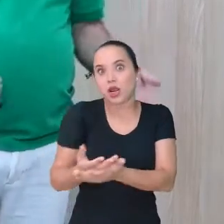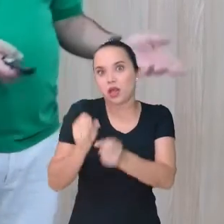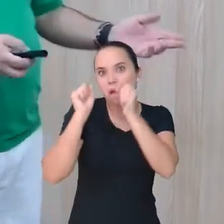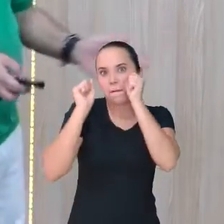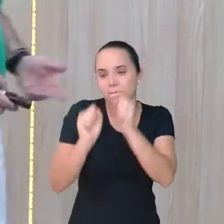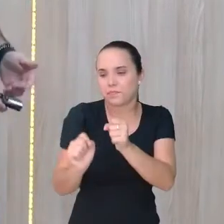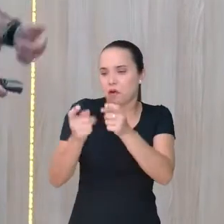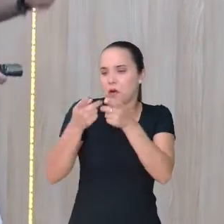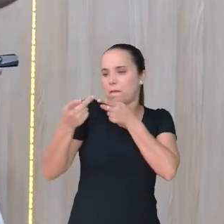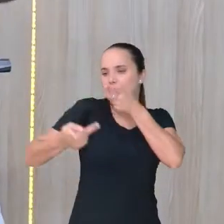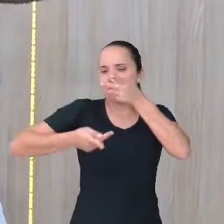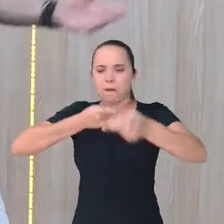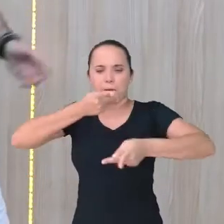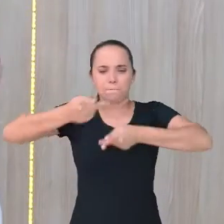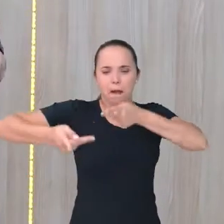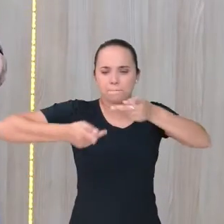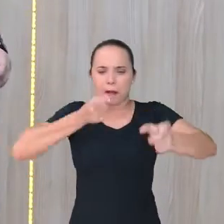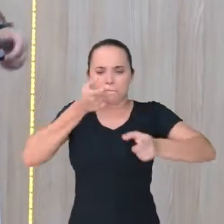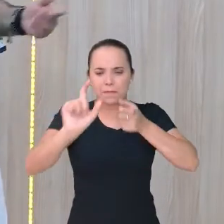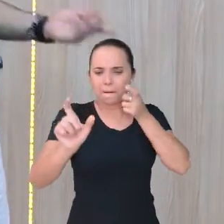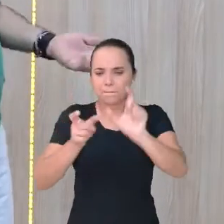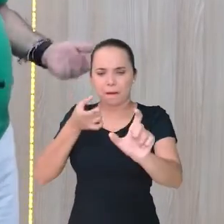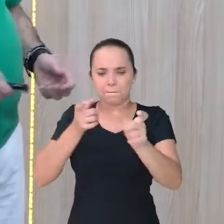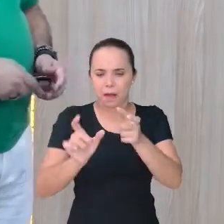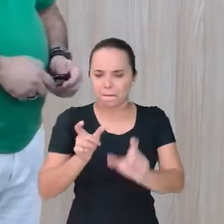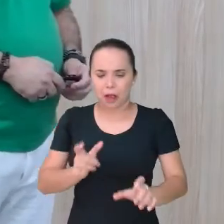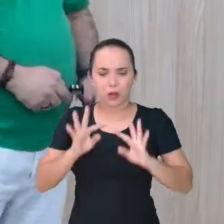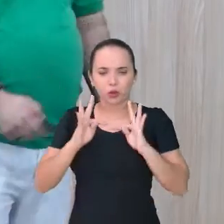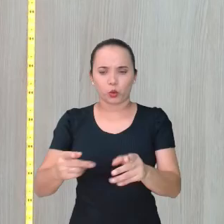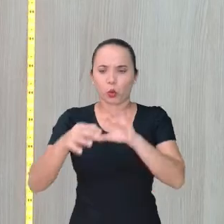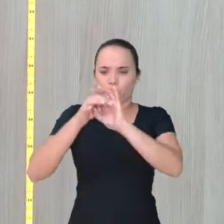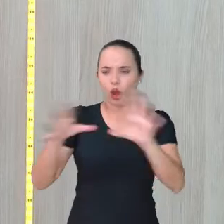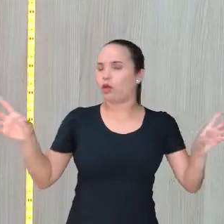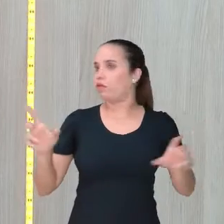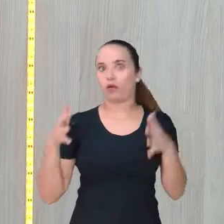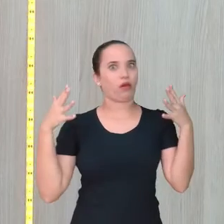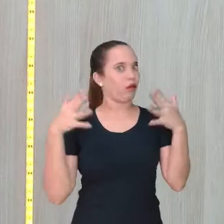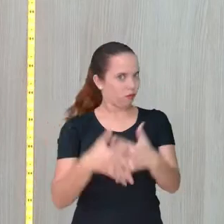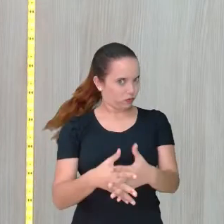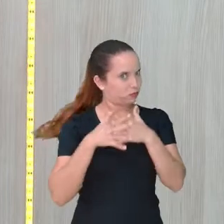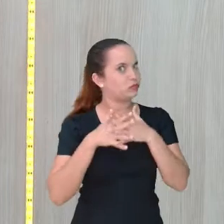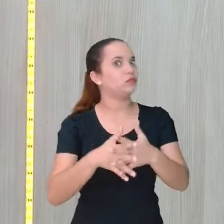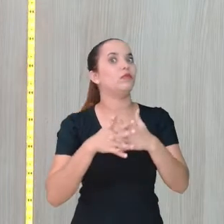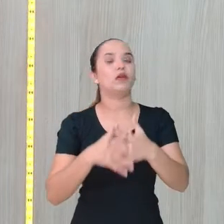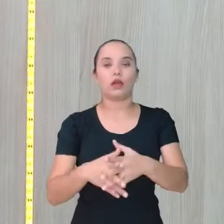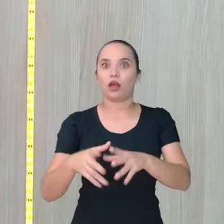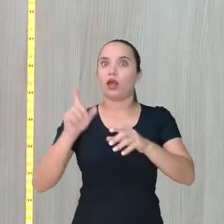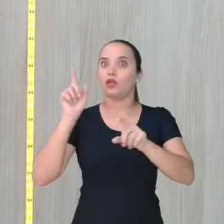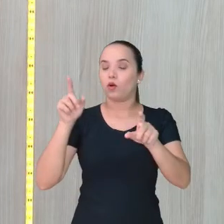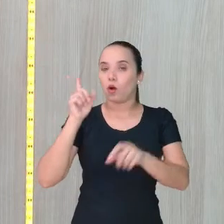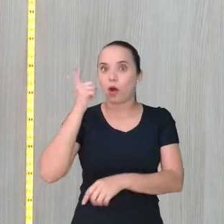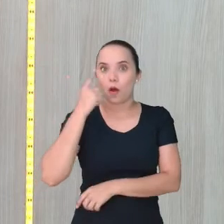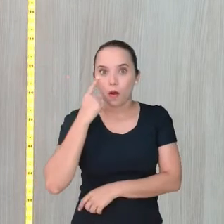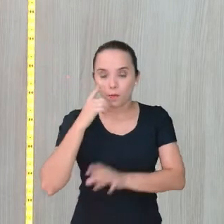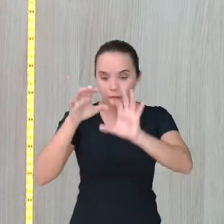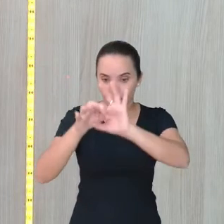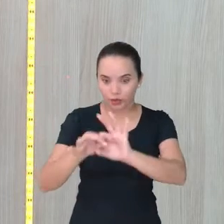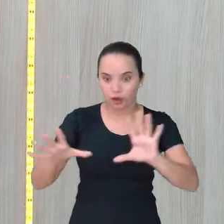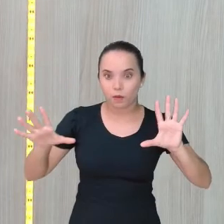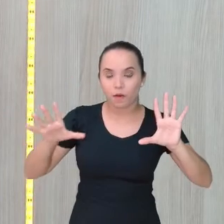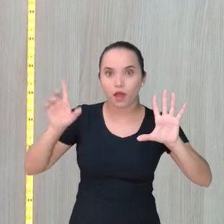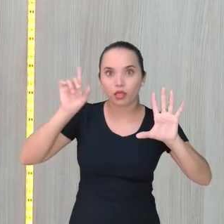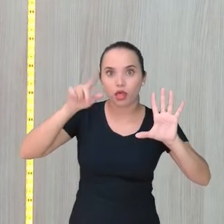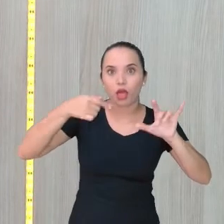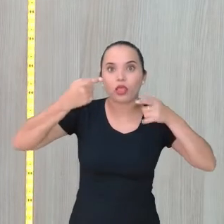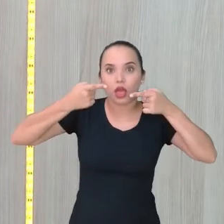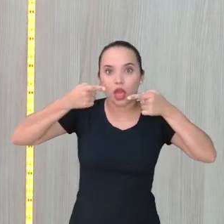né, professora Vanessa? E isso é meio complicado, né? É complicado. E liberdade caminha junto com responsabilidade,